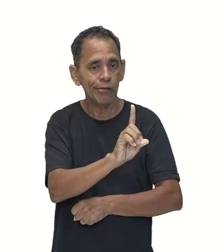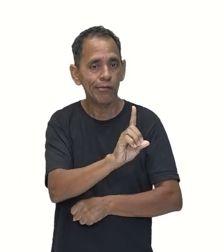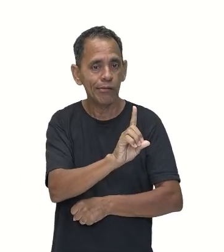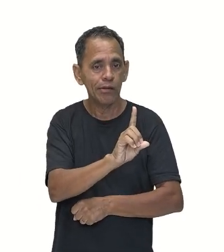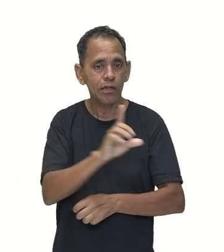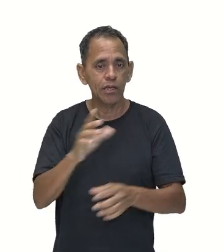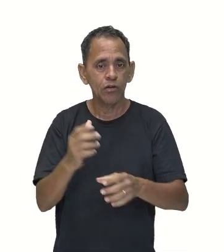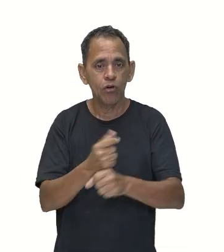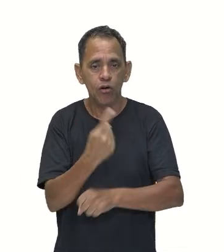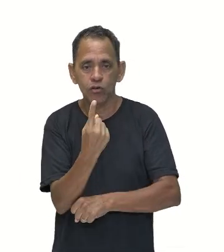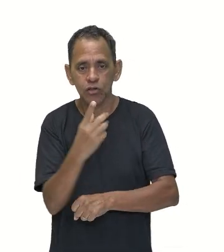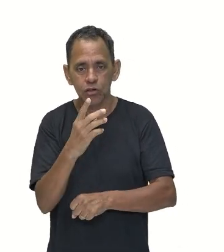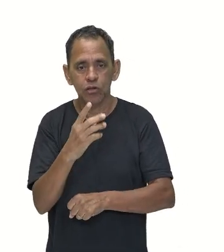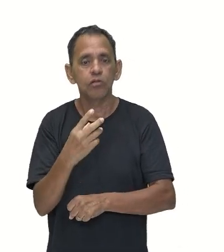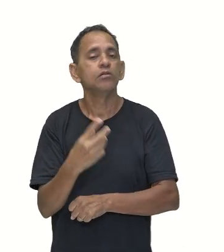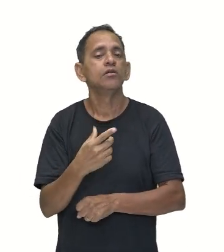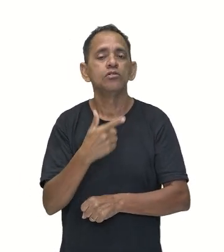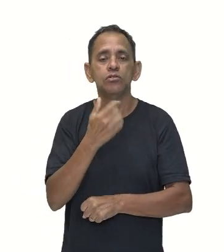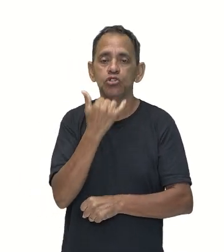20,